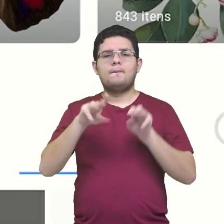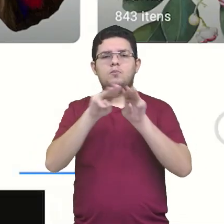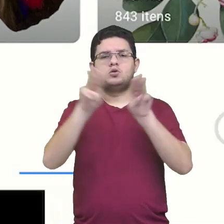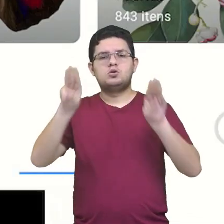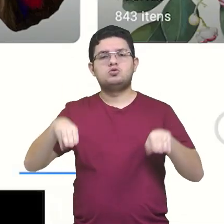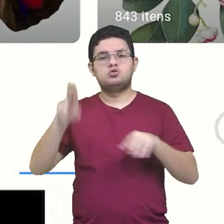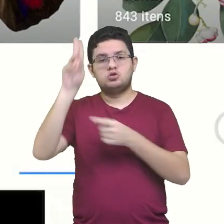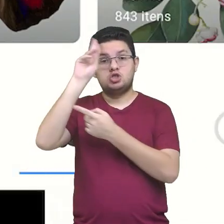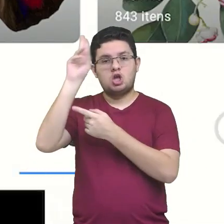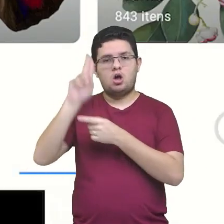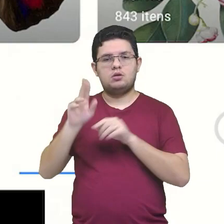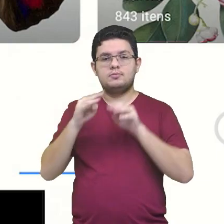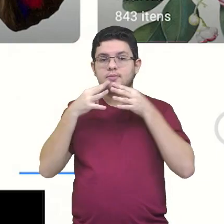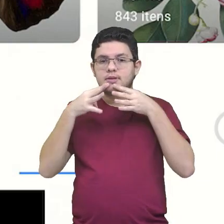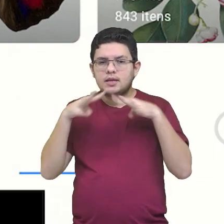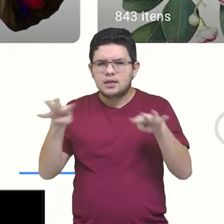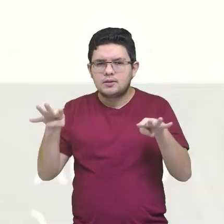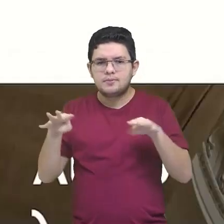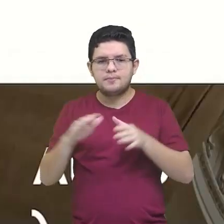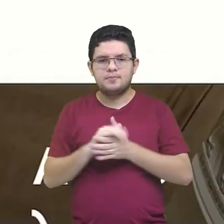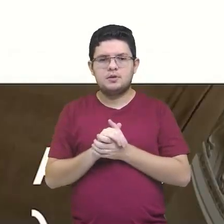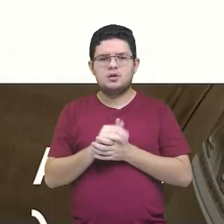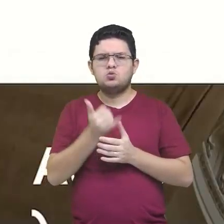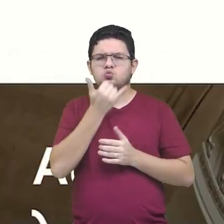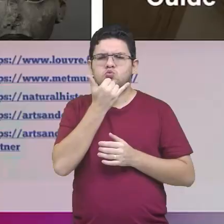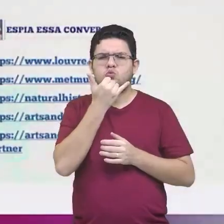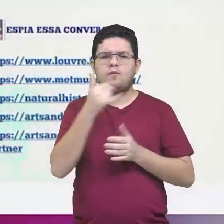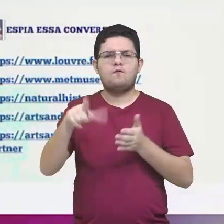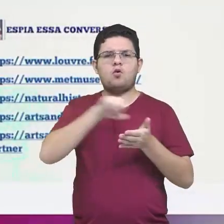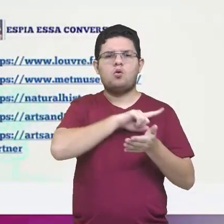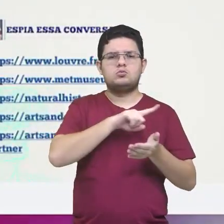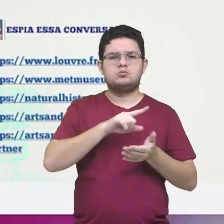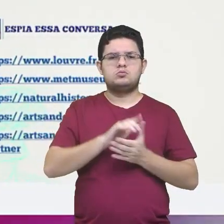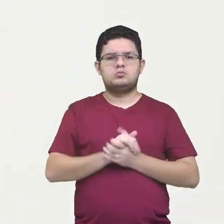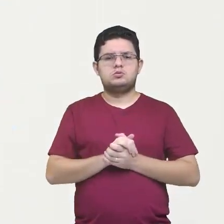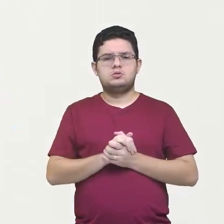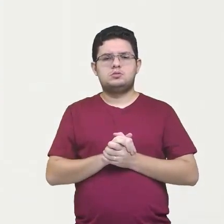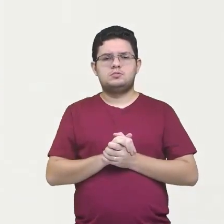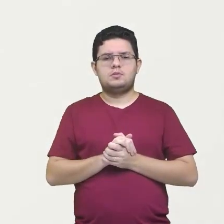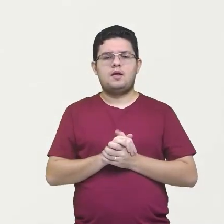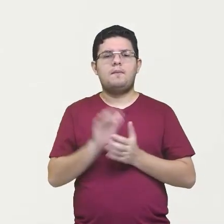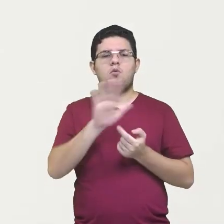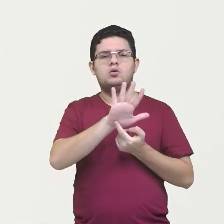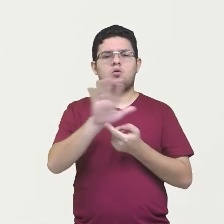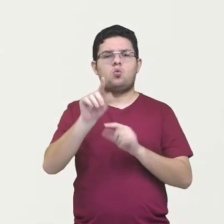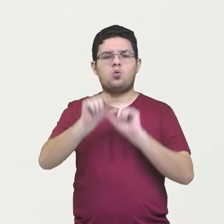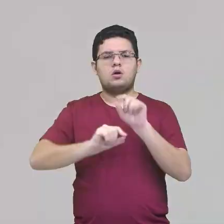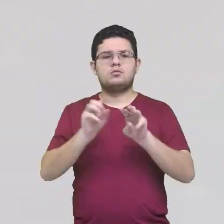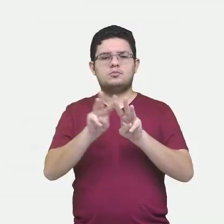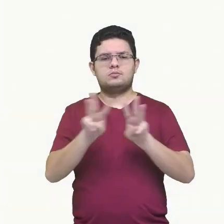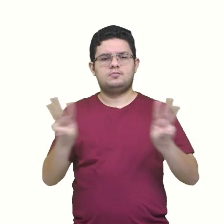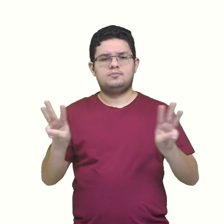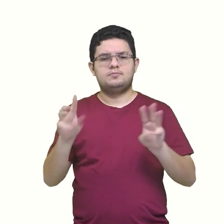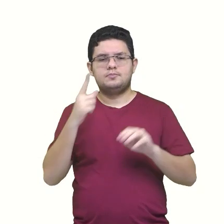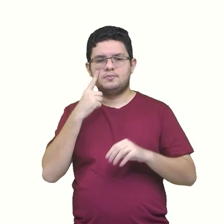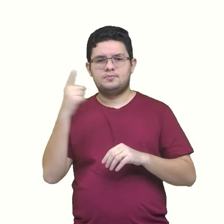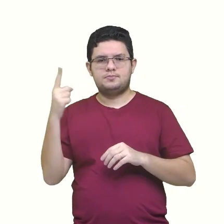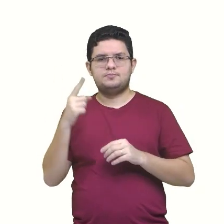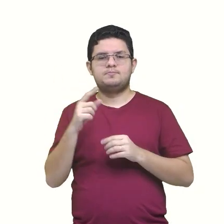museu aqui, perdão, deixa eu voltar aqui para a página para mostrar para vocês o link, né? O Museu de História